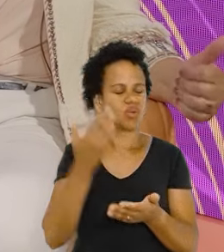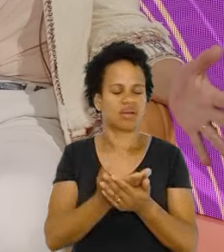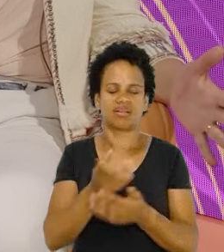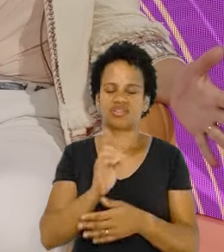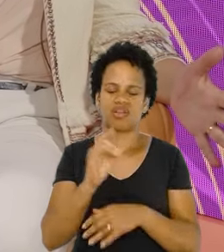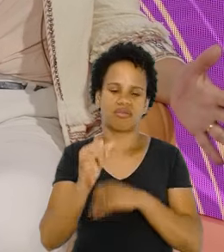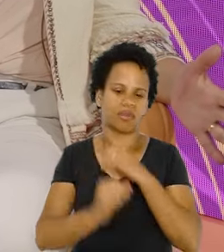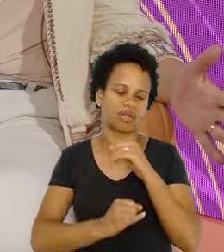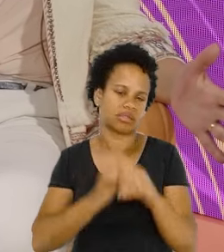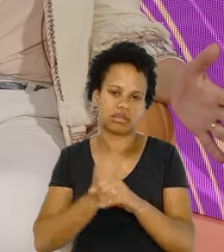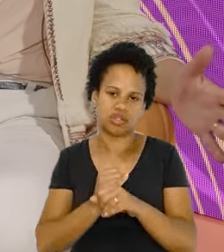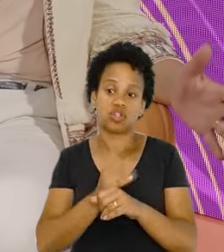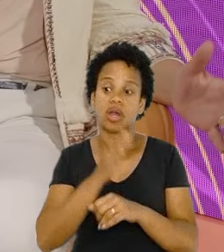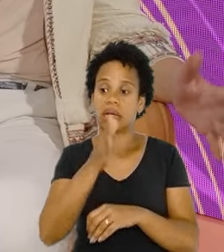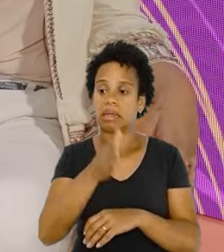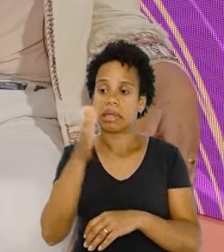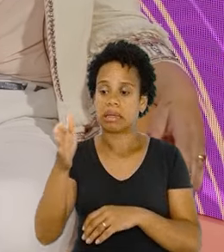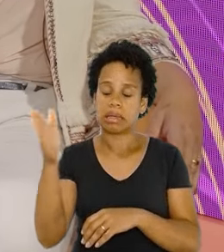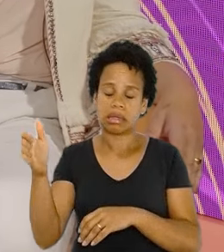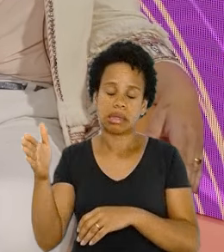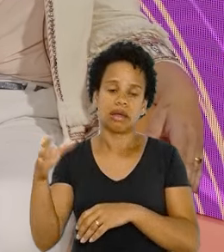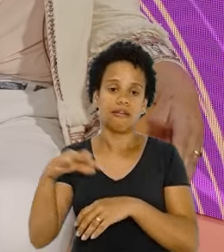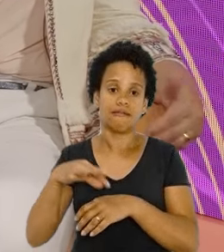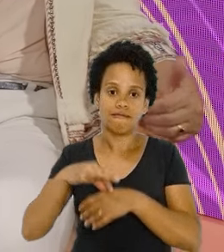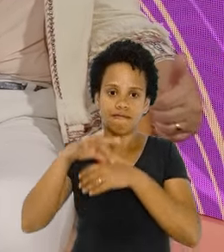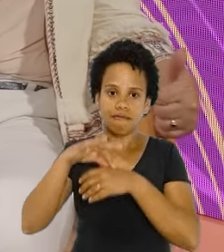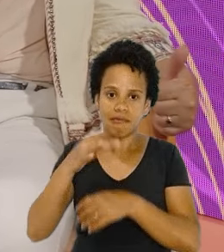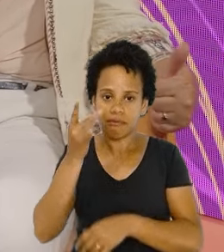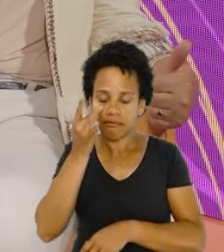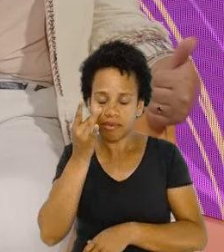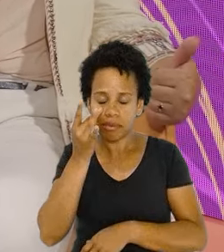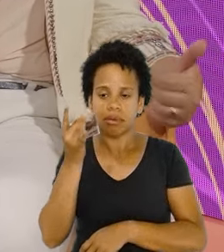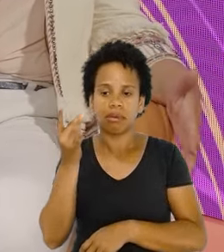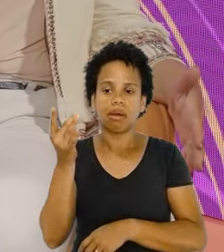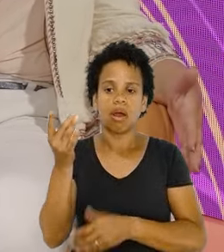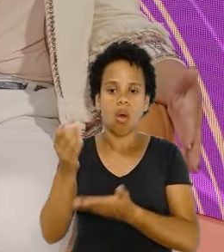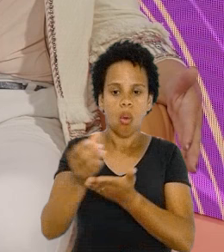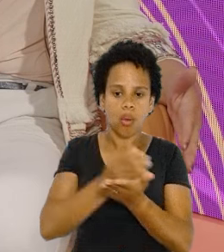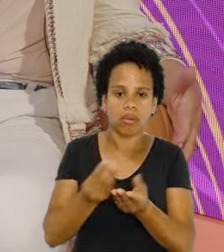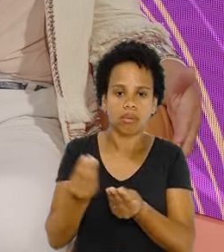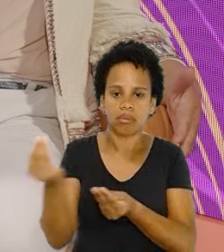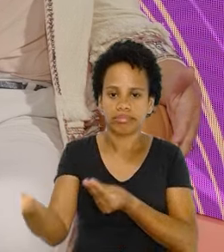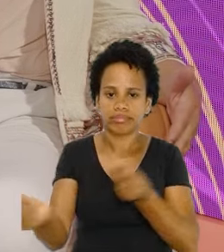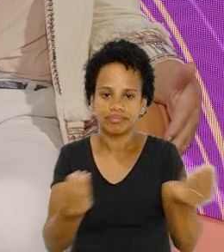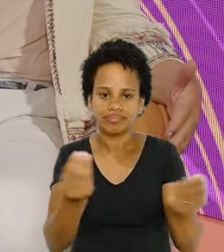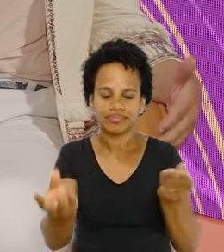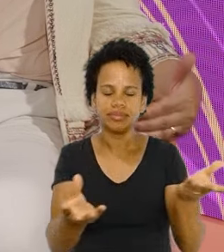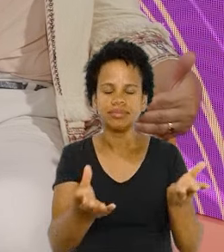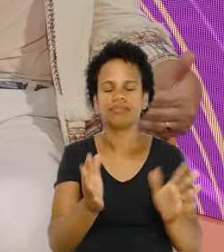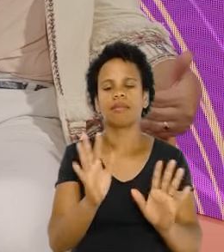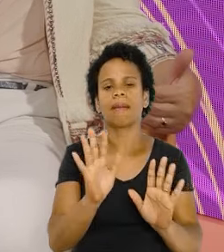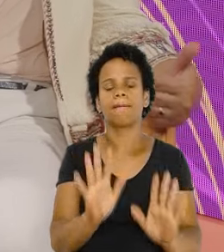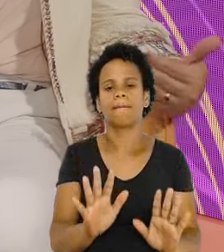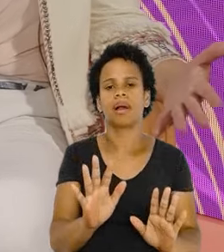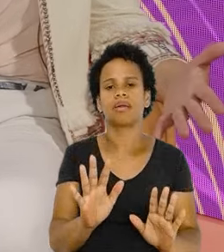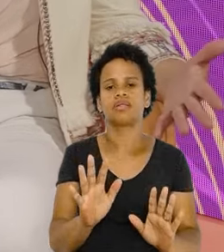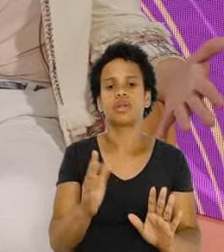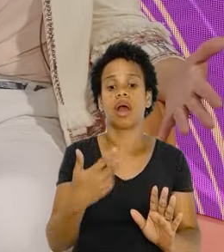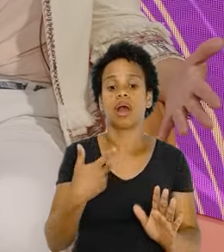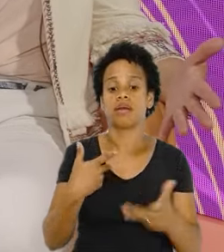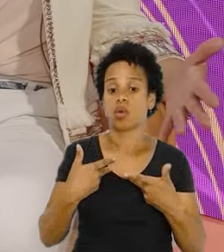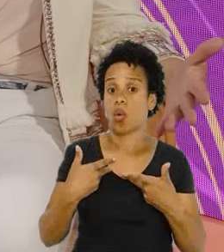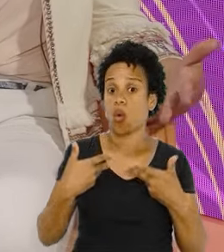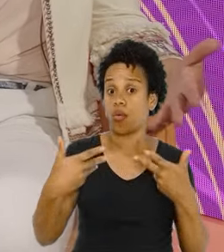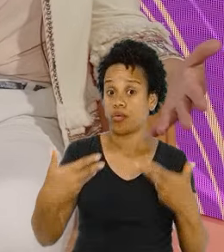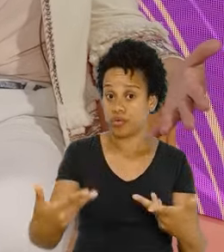e de porta a porta mas assim quando eu recebia uma uma convite